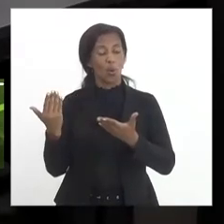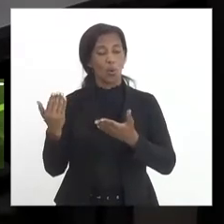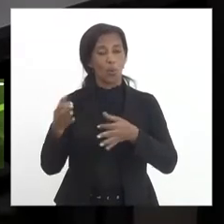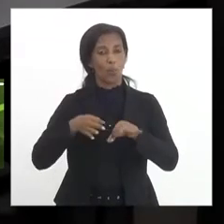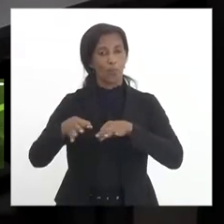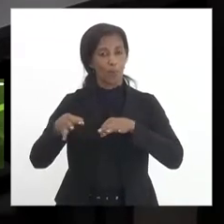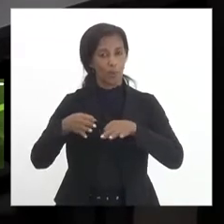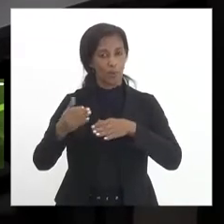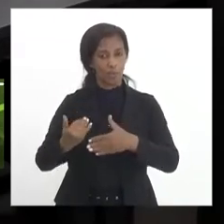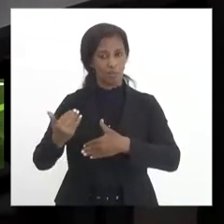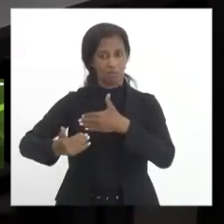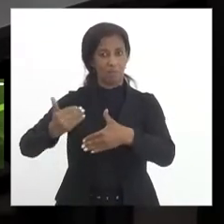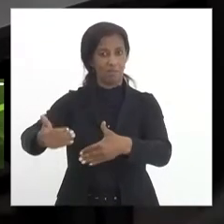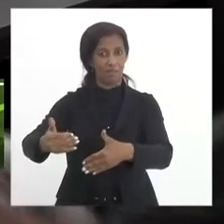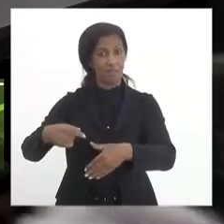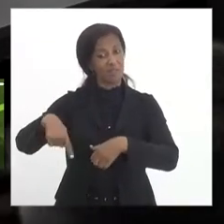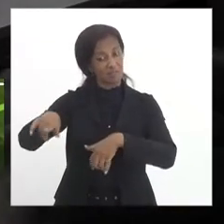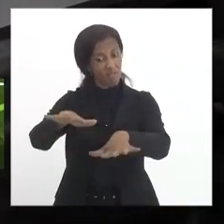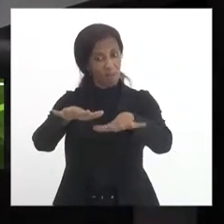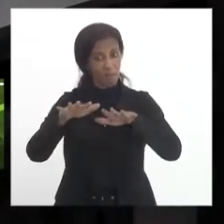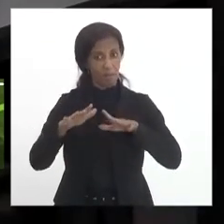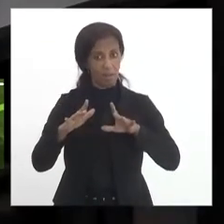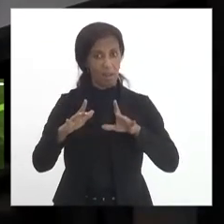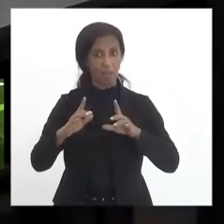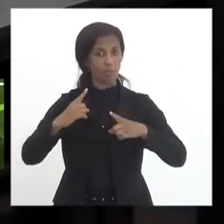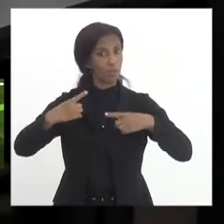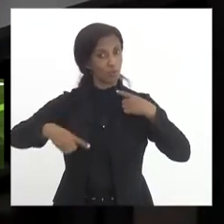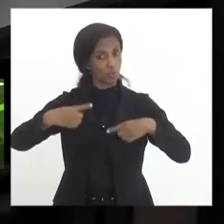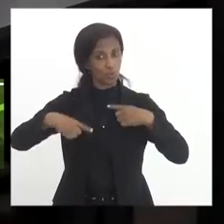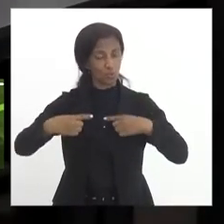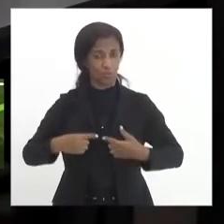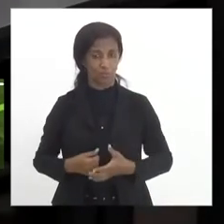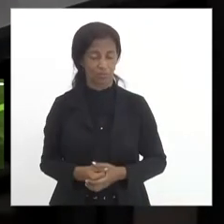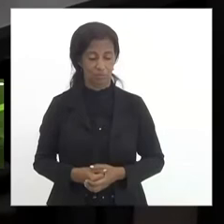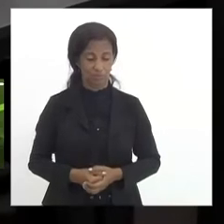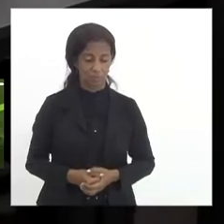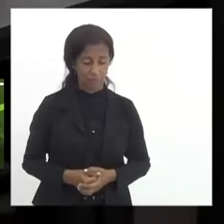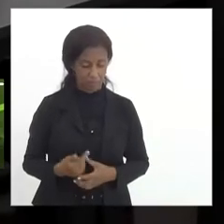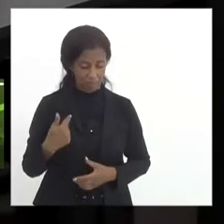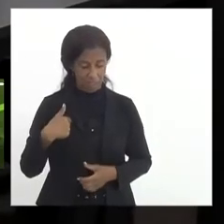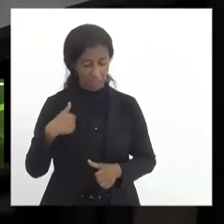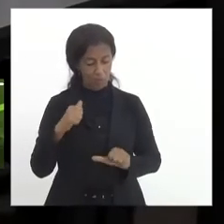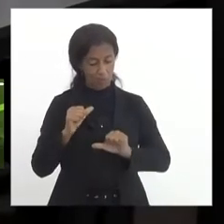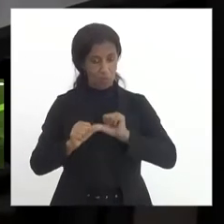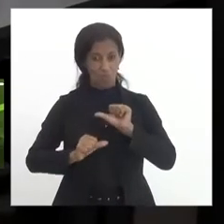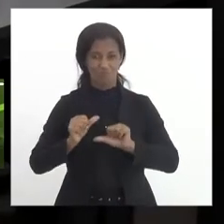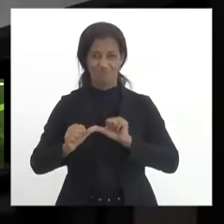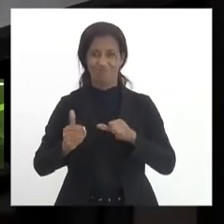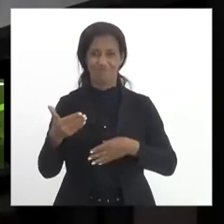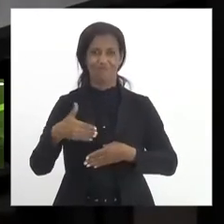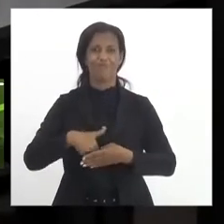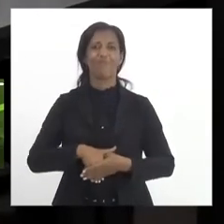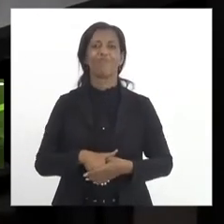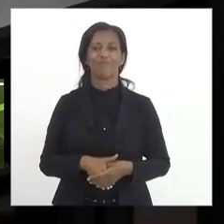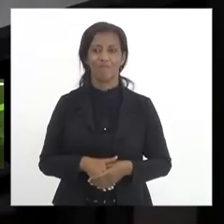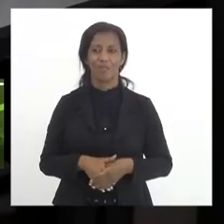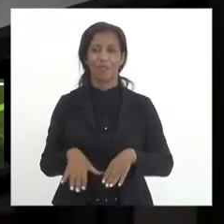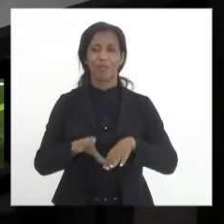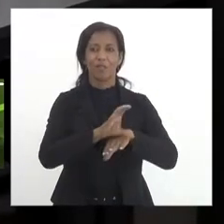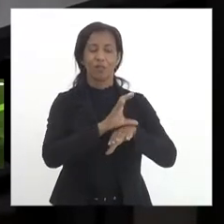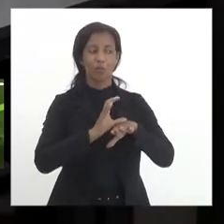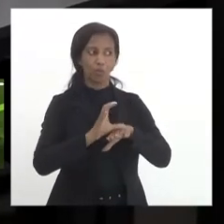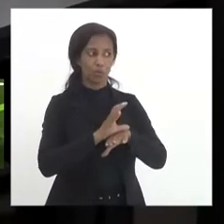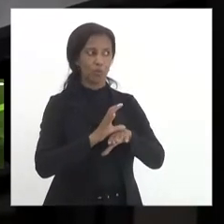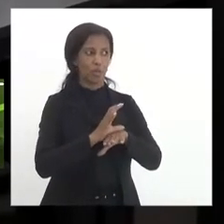para debater. Eu tenho, assim, então eu vou mudar meu voto. Eu vou dar constitucionalidade, eu